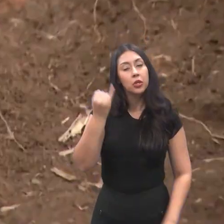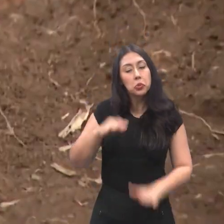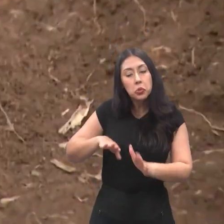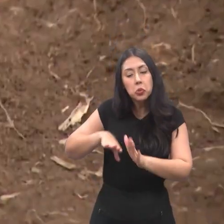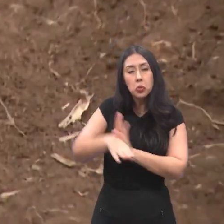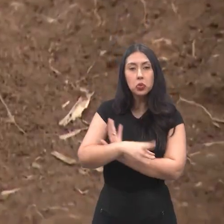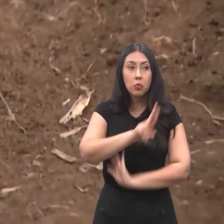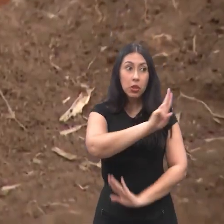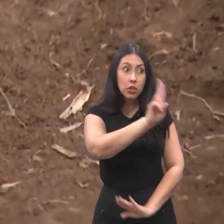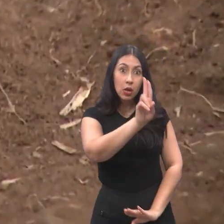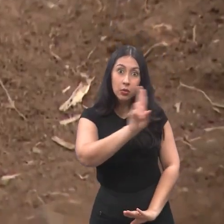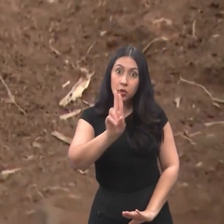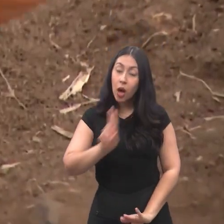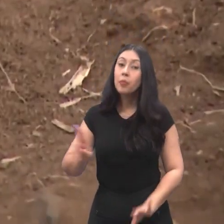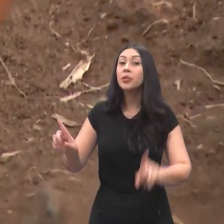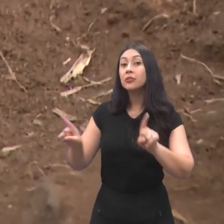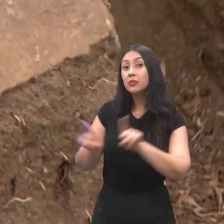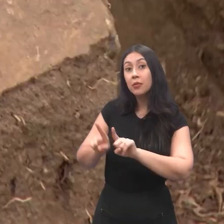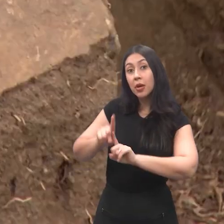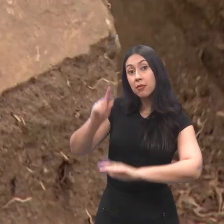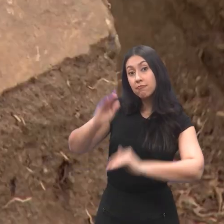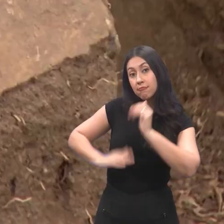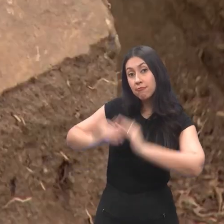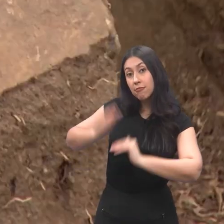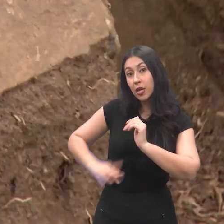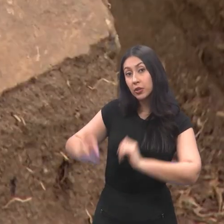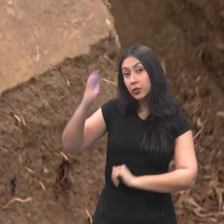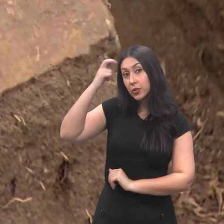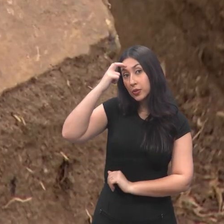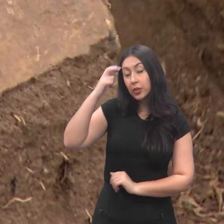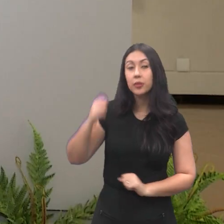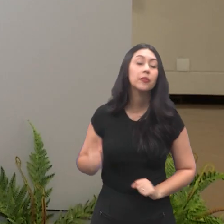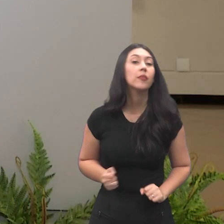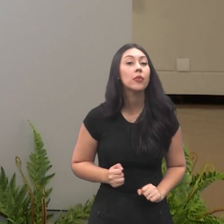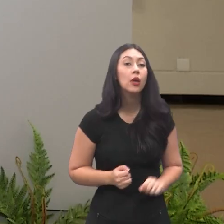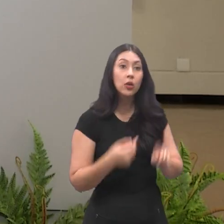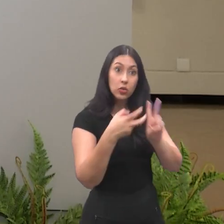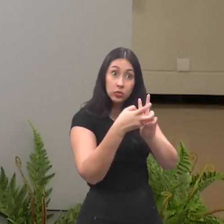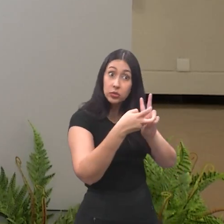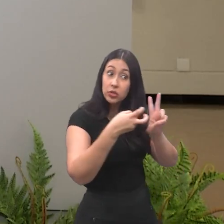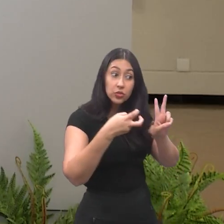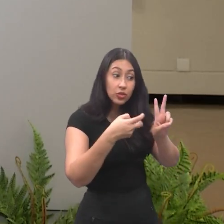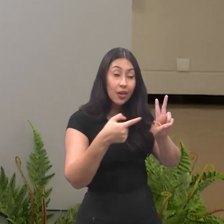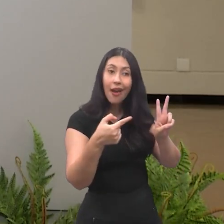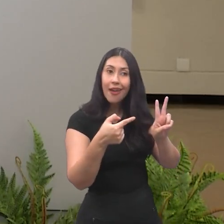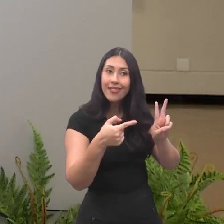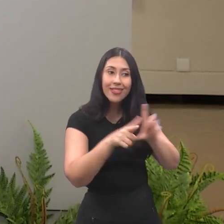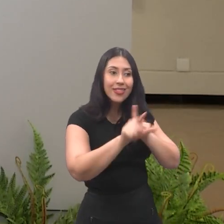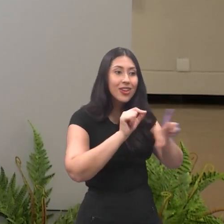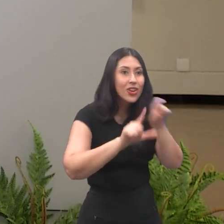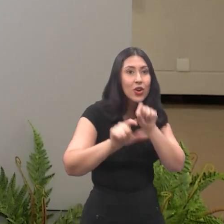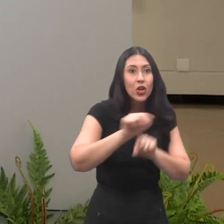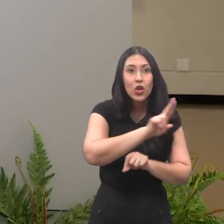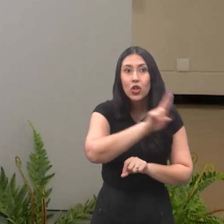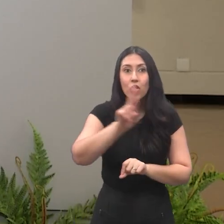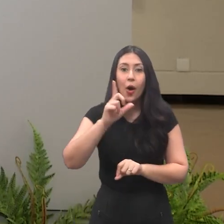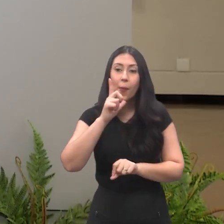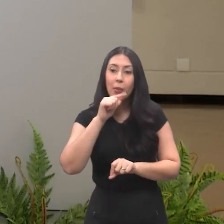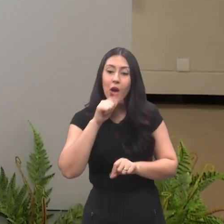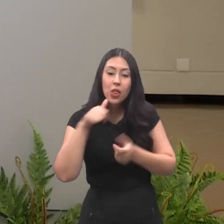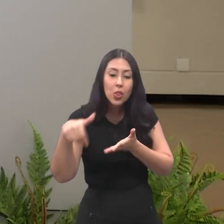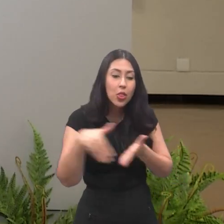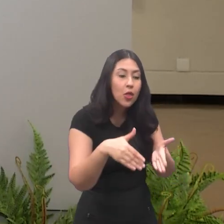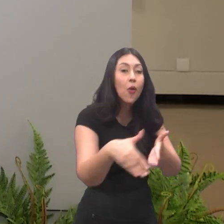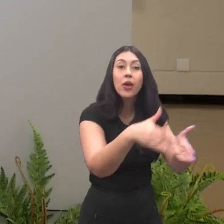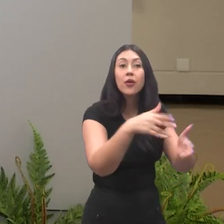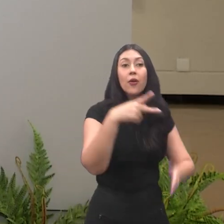nos costumes, nomes e até mesmo práticas culturais. Os indígenas, eles que deram os nomes para os nossos rios